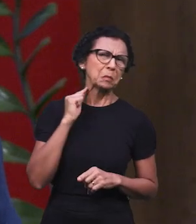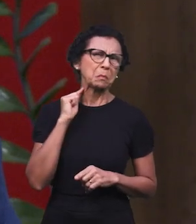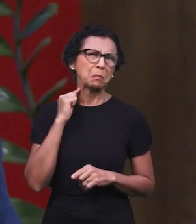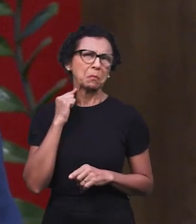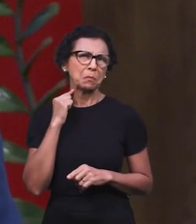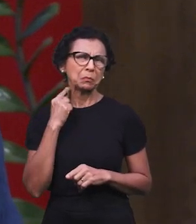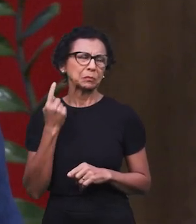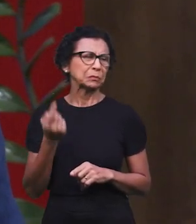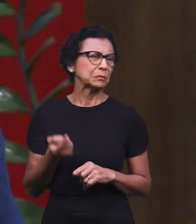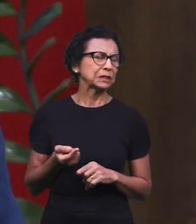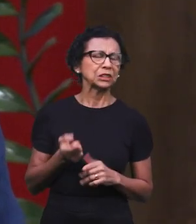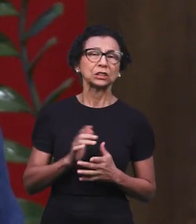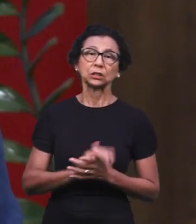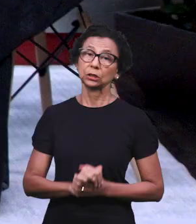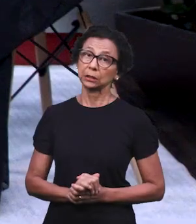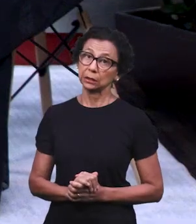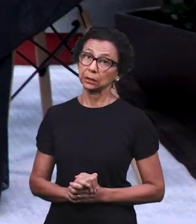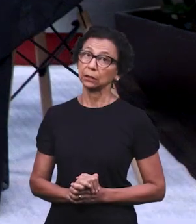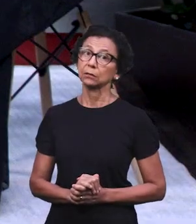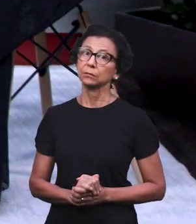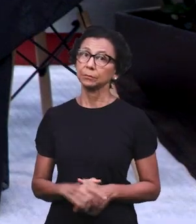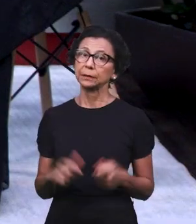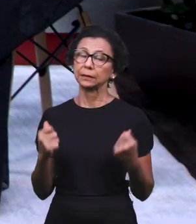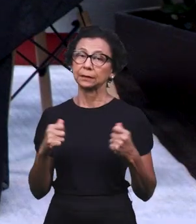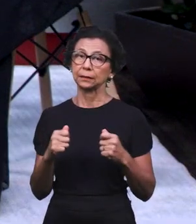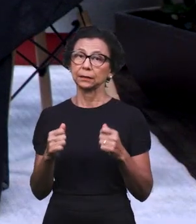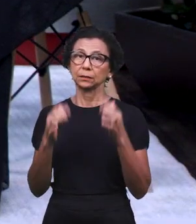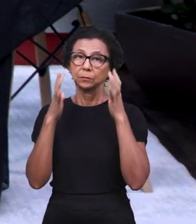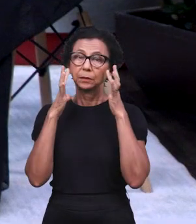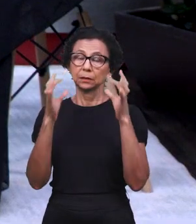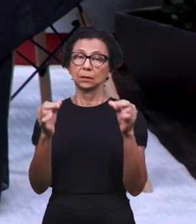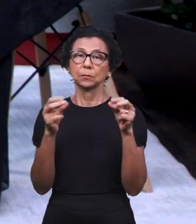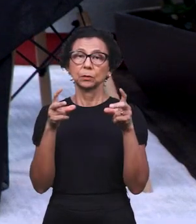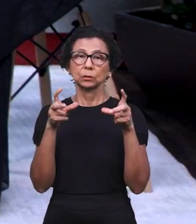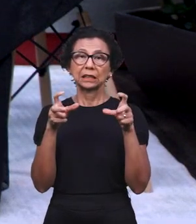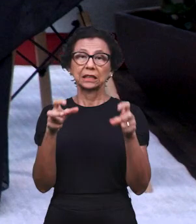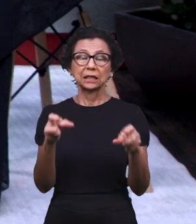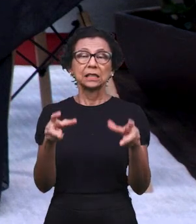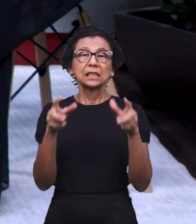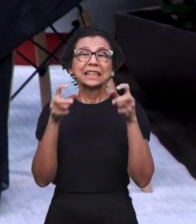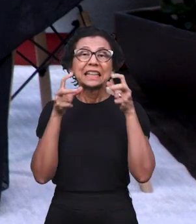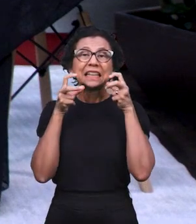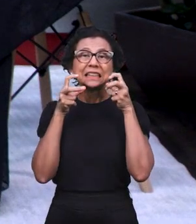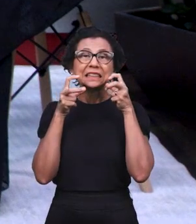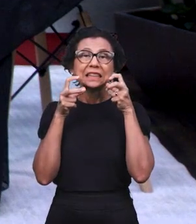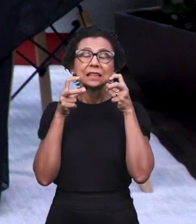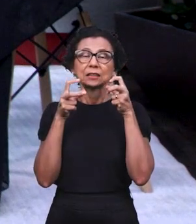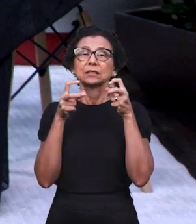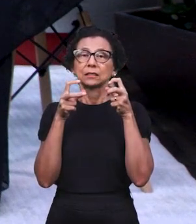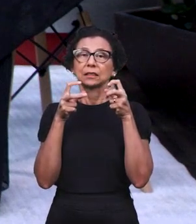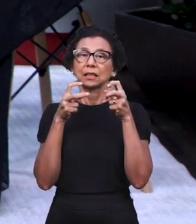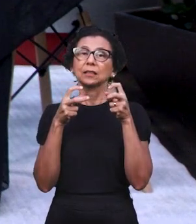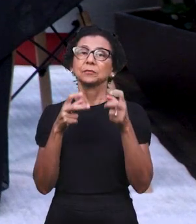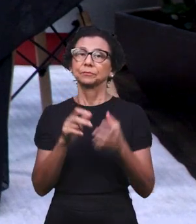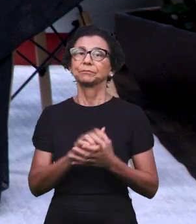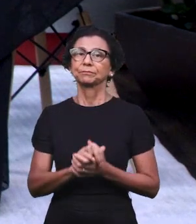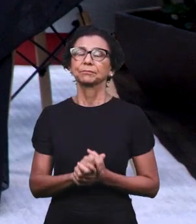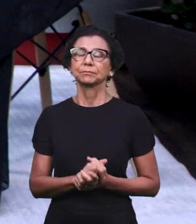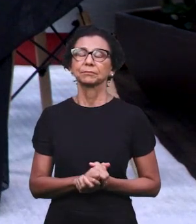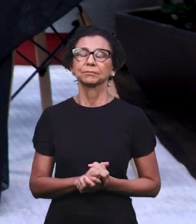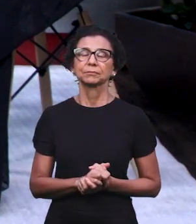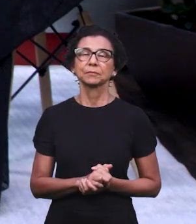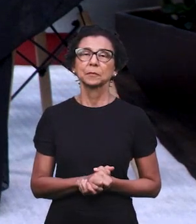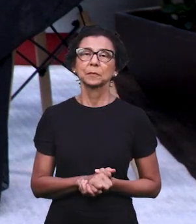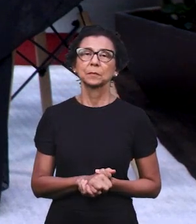aviso para o câncer bucal, que tem se alastrado aí de uma forma muito grande. Então, o primeiro aviso, o primeiro cuidado é com você em